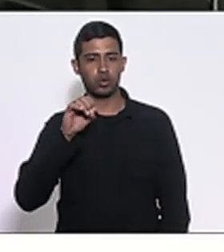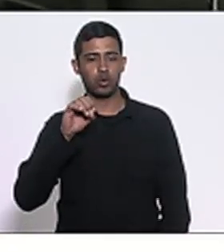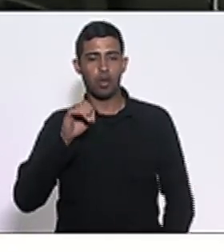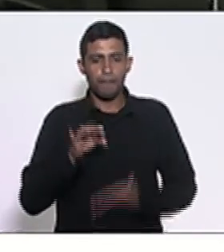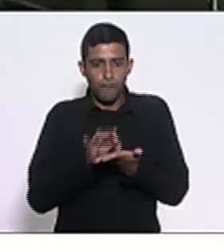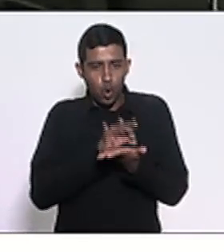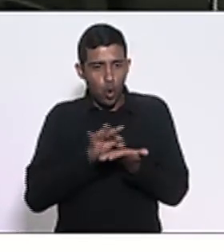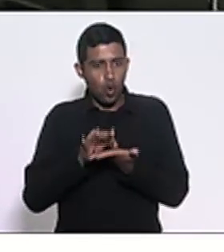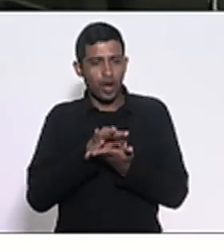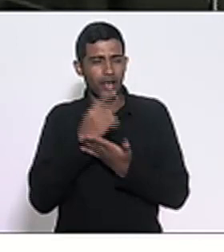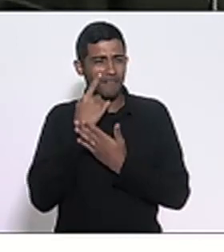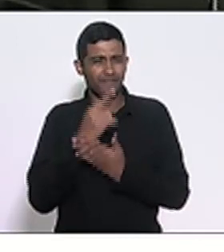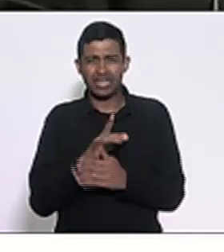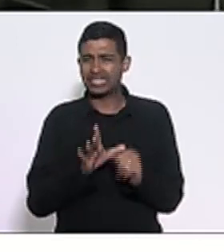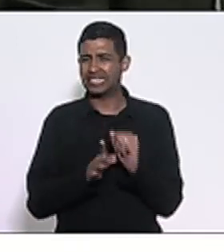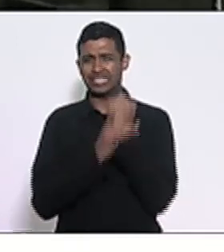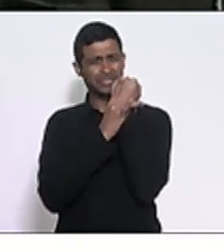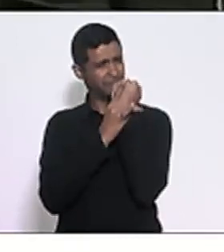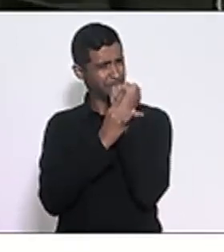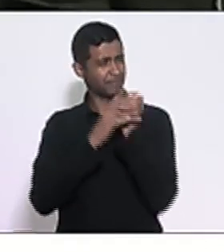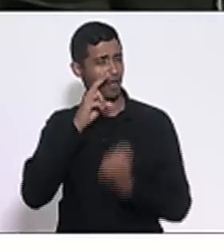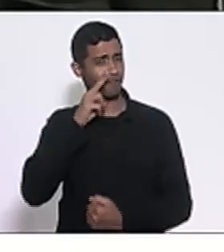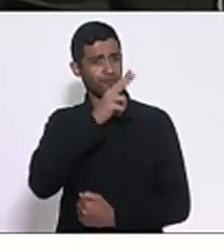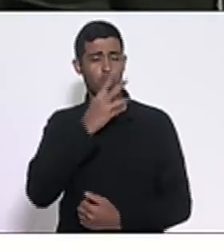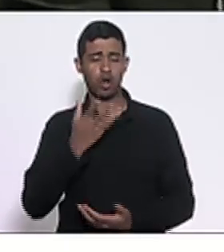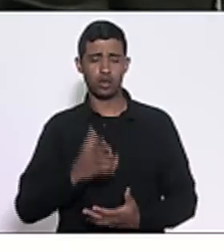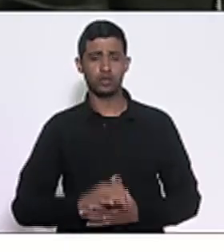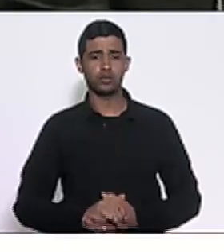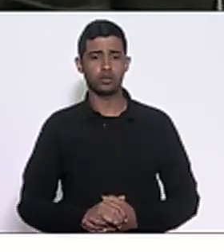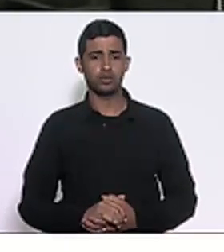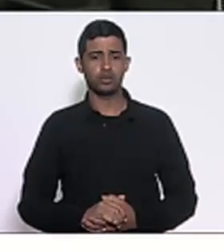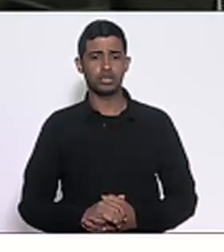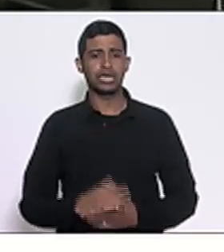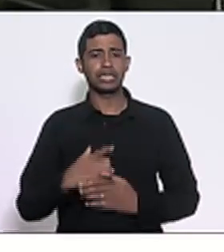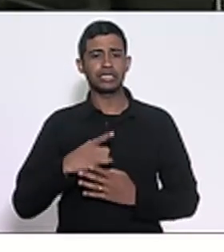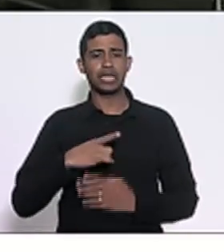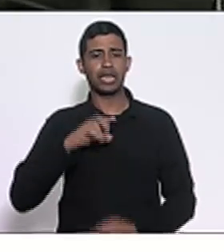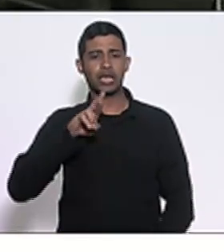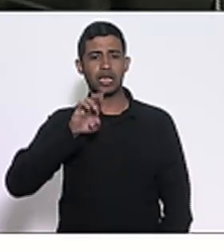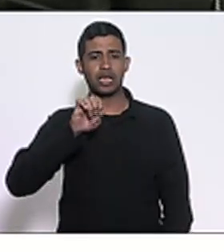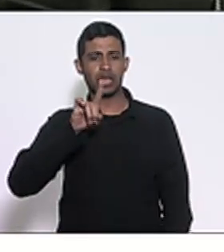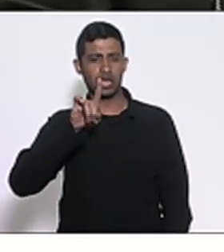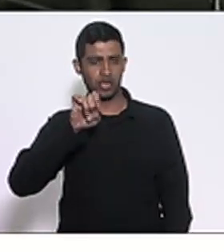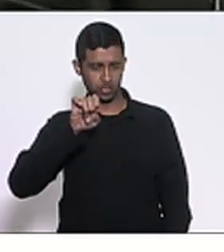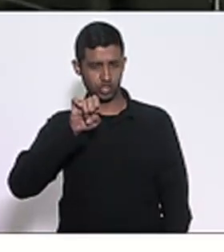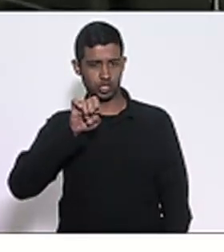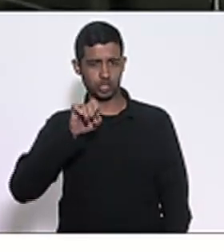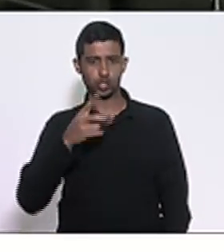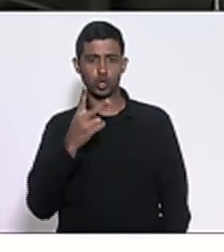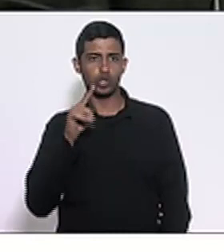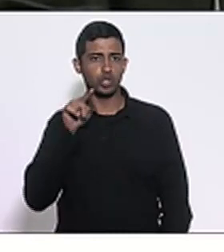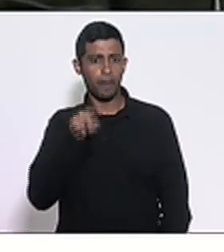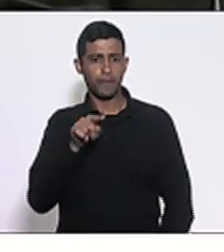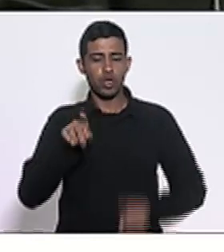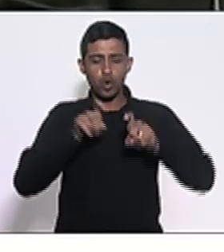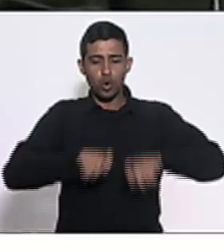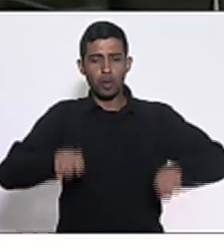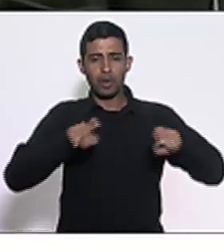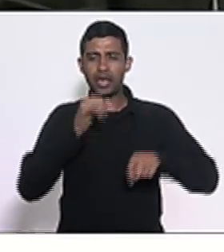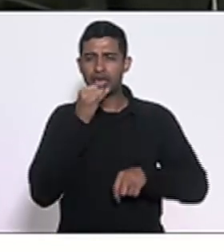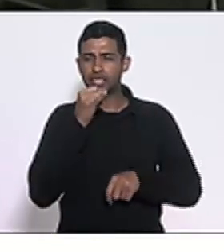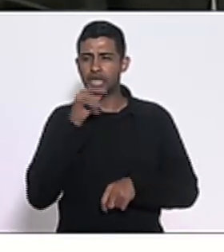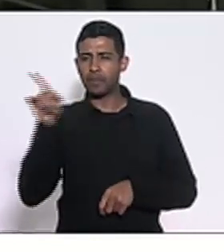São seguríssimas. É uma rede de 2.000 computadores. Vá lá que um hacker invade